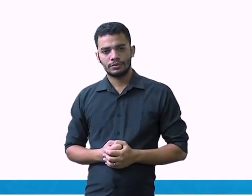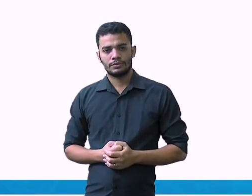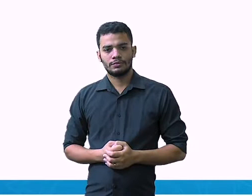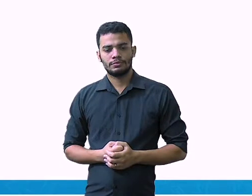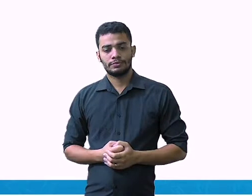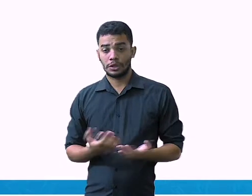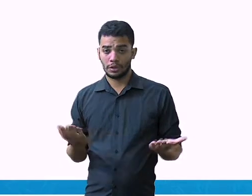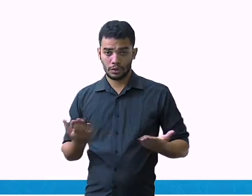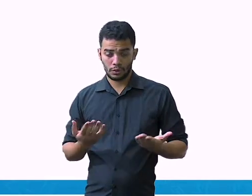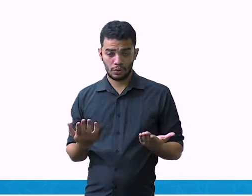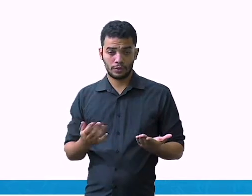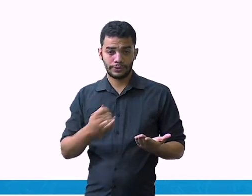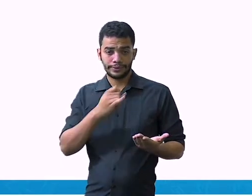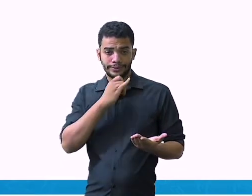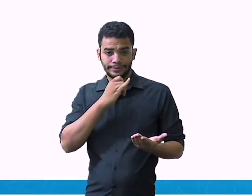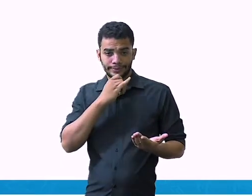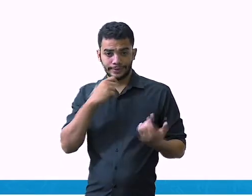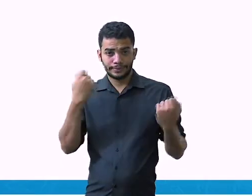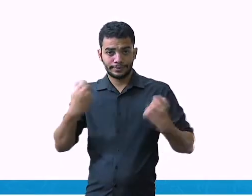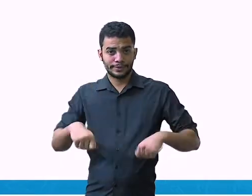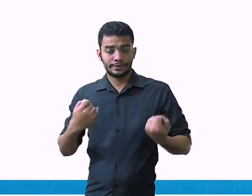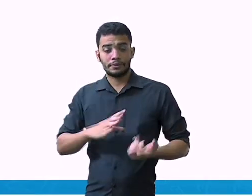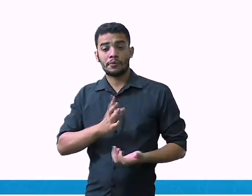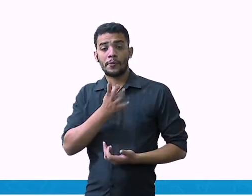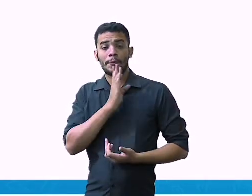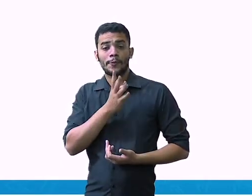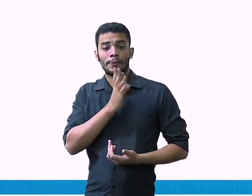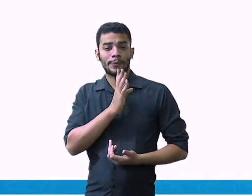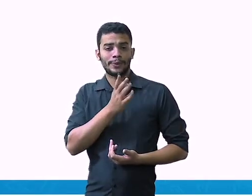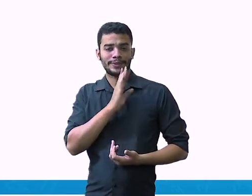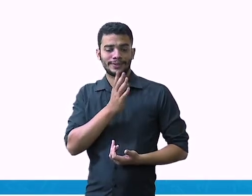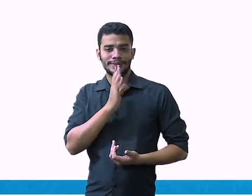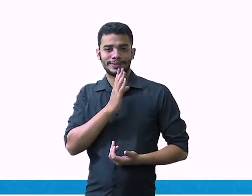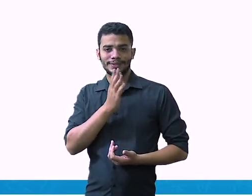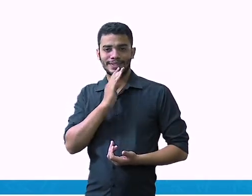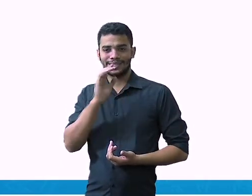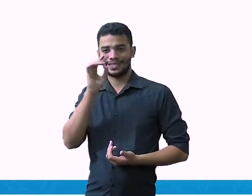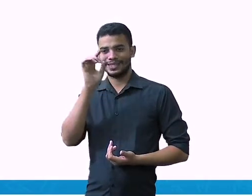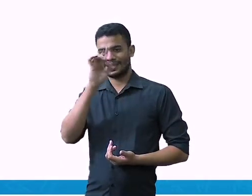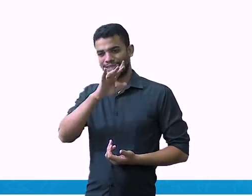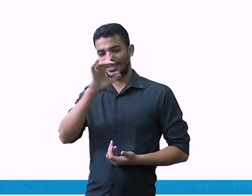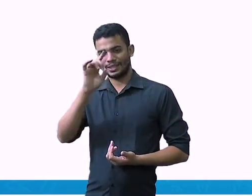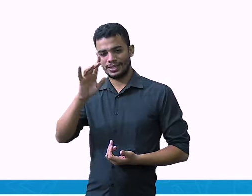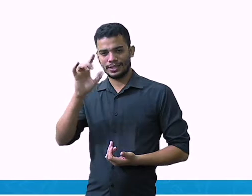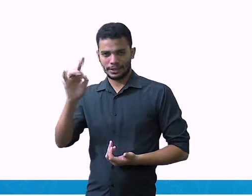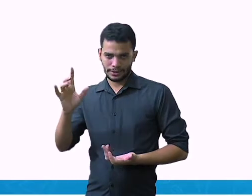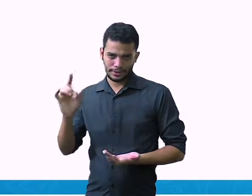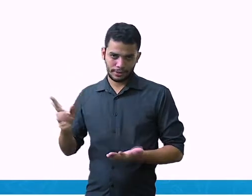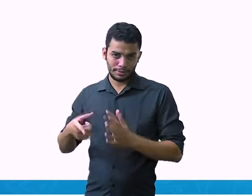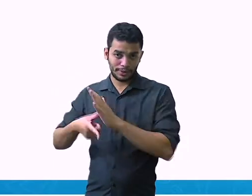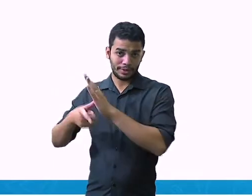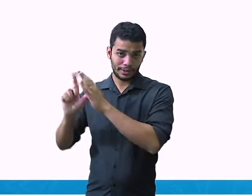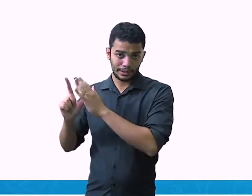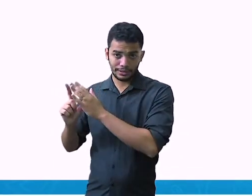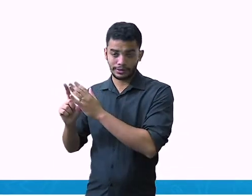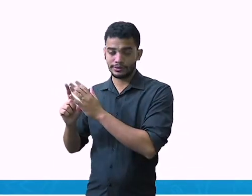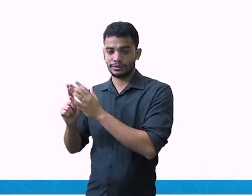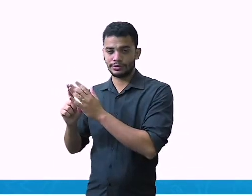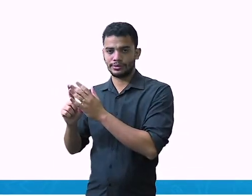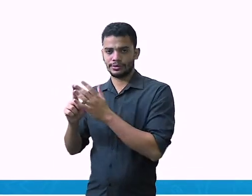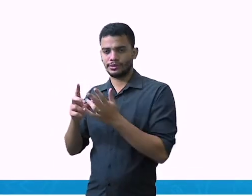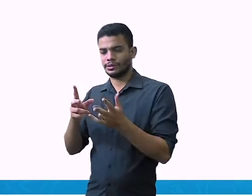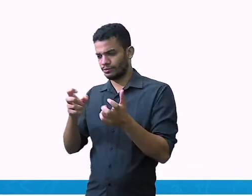possamos classificar, é preciso conhecer as frações. Então, assista lá, se você não assistiu,